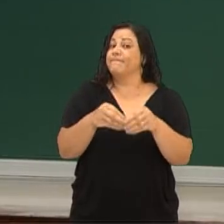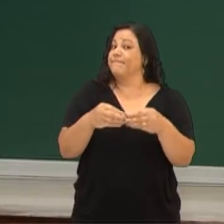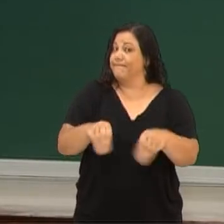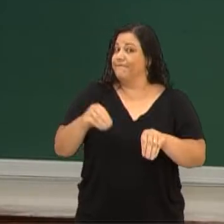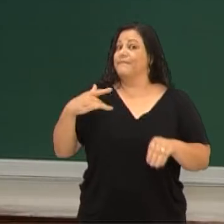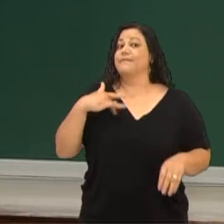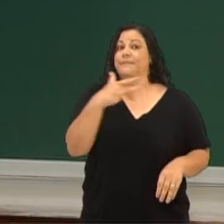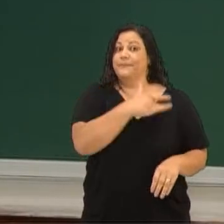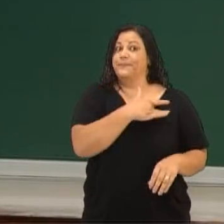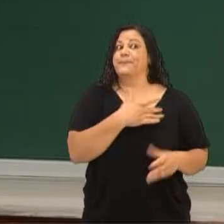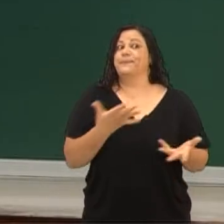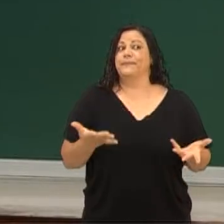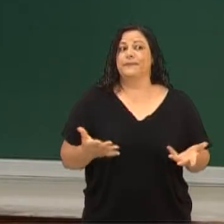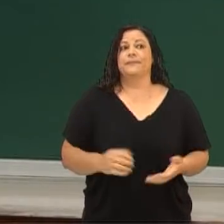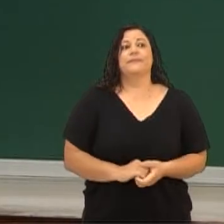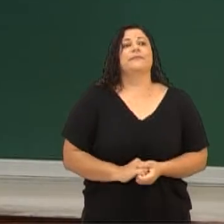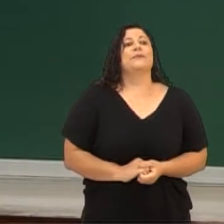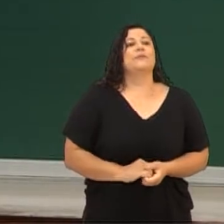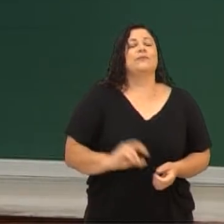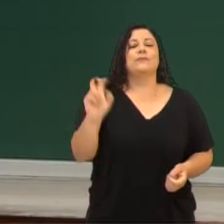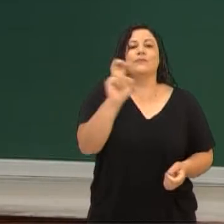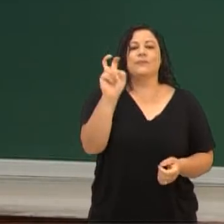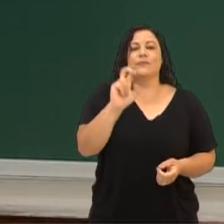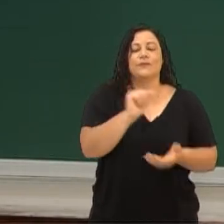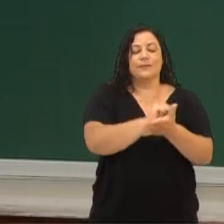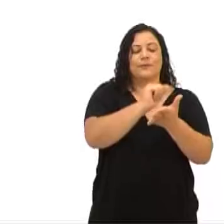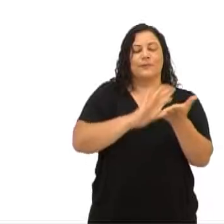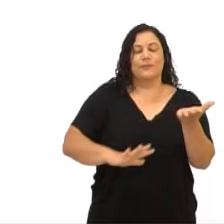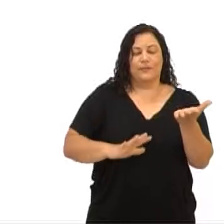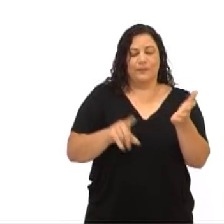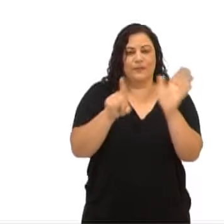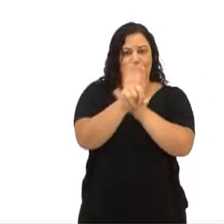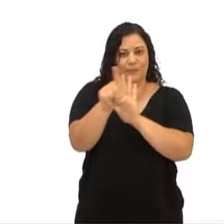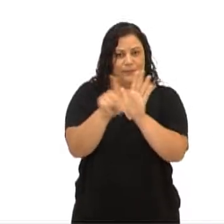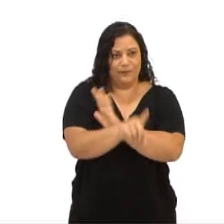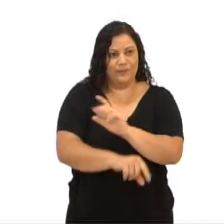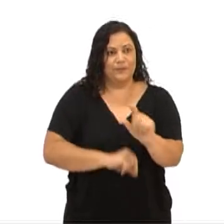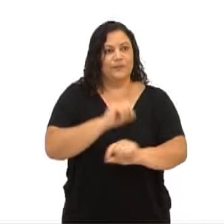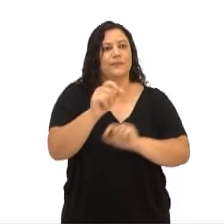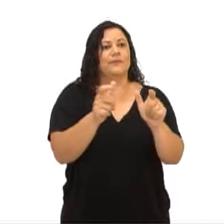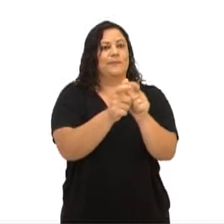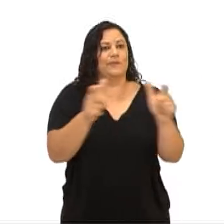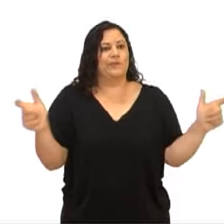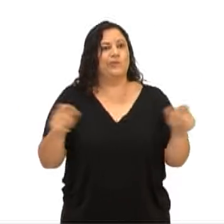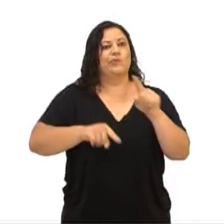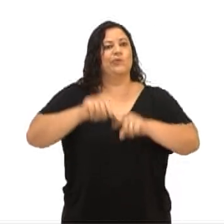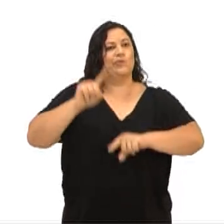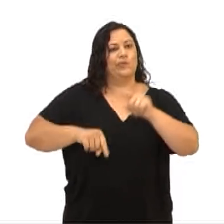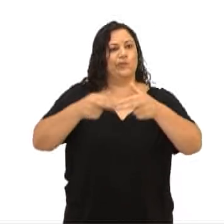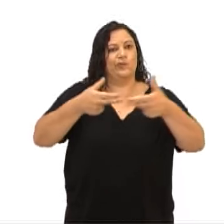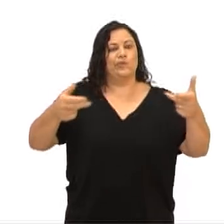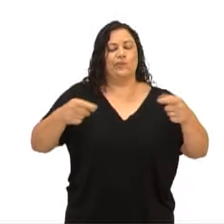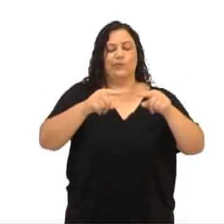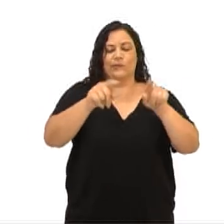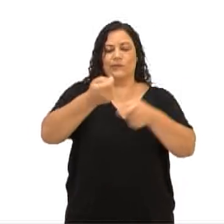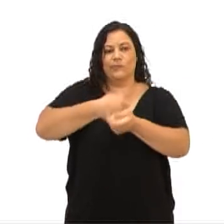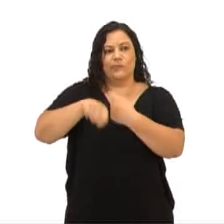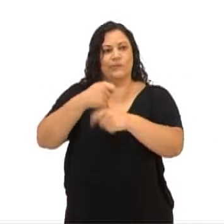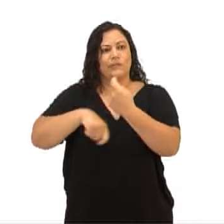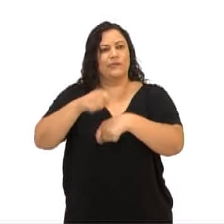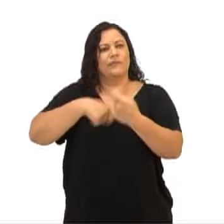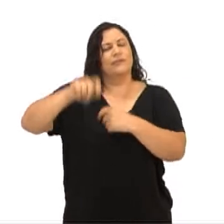saúde. Nossa quinta atividade, mais um questionário. A maior parte dos produtos dos setores econômicos da África